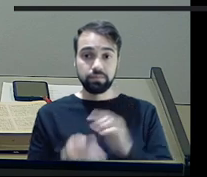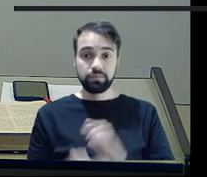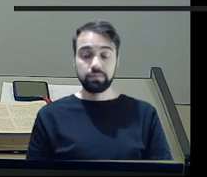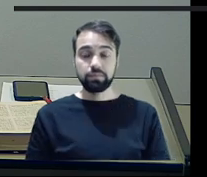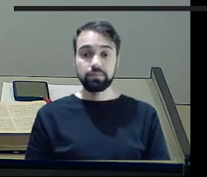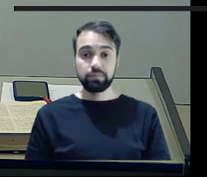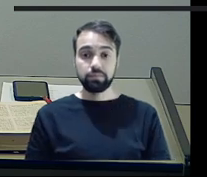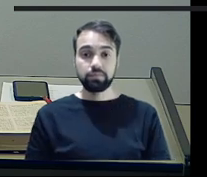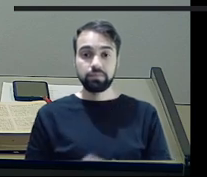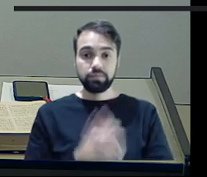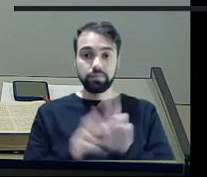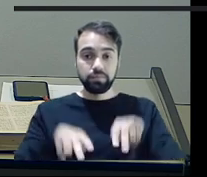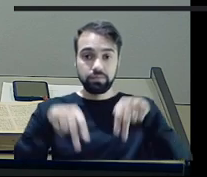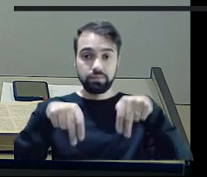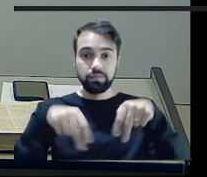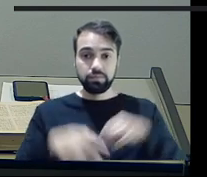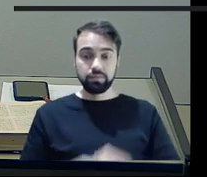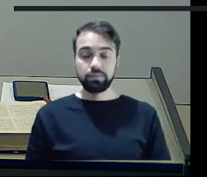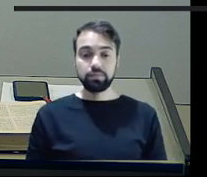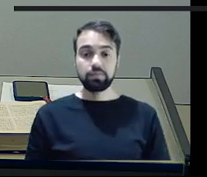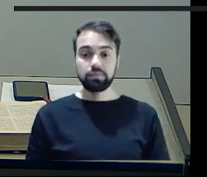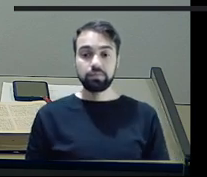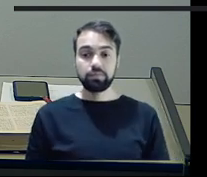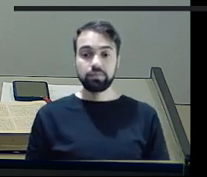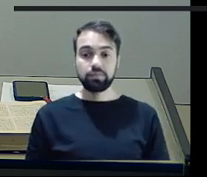se levantar.